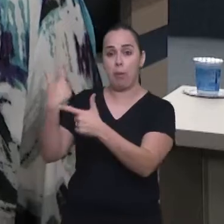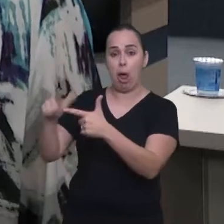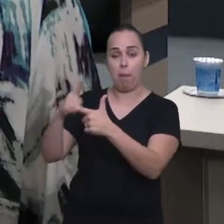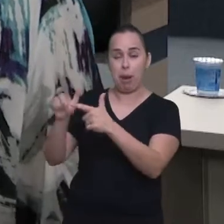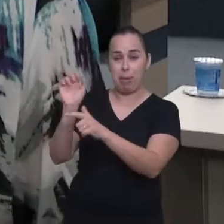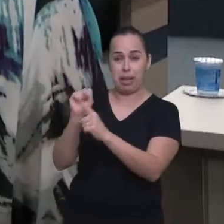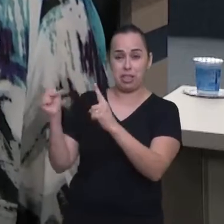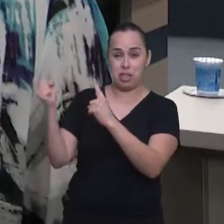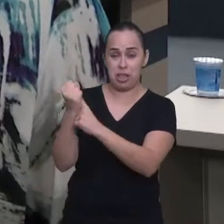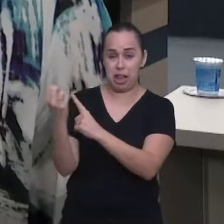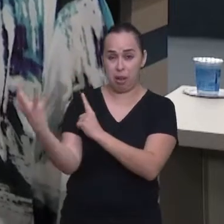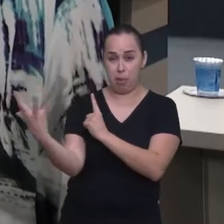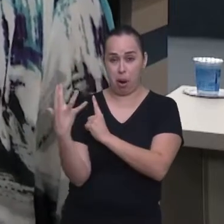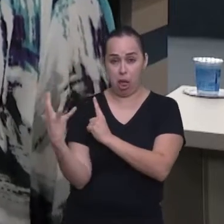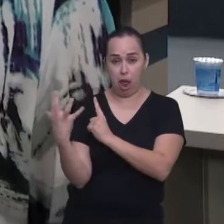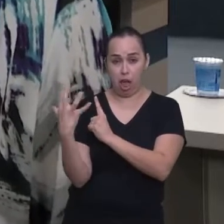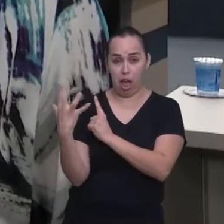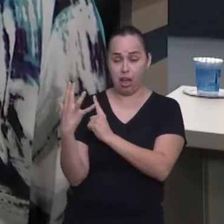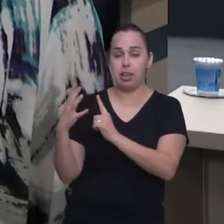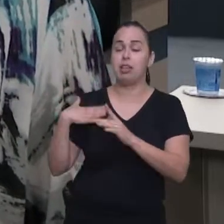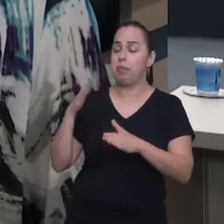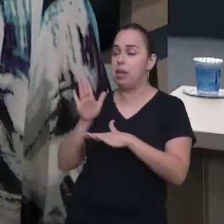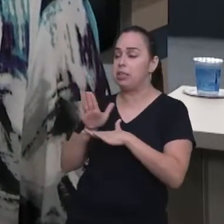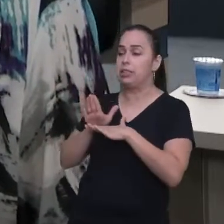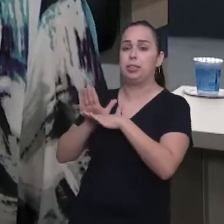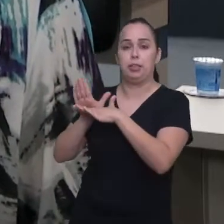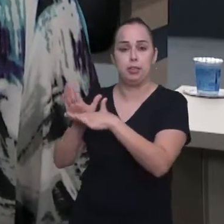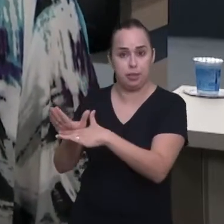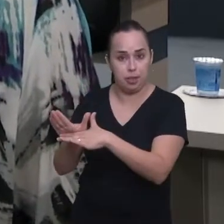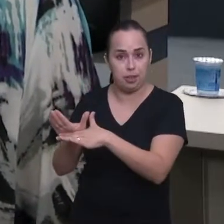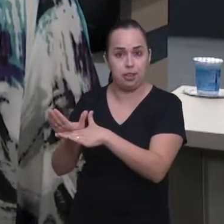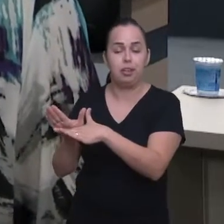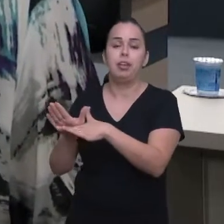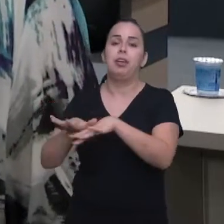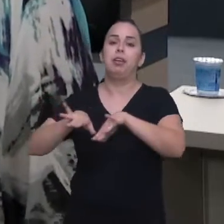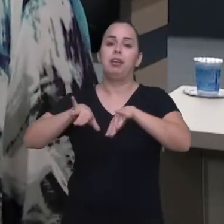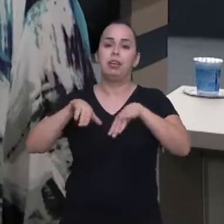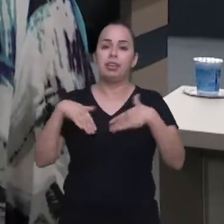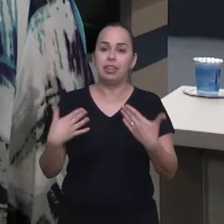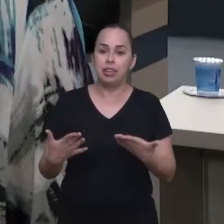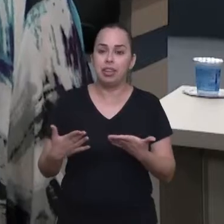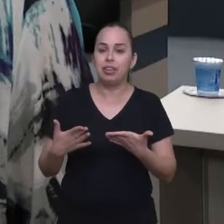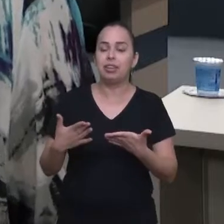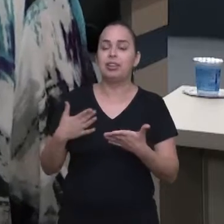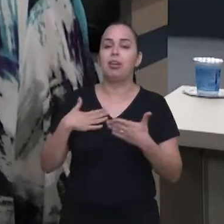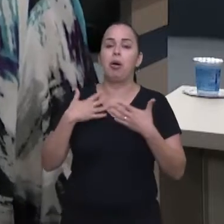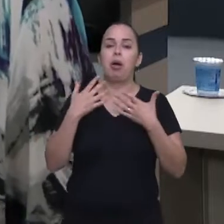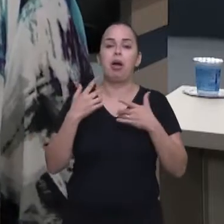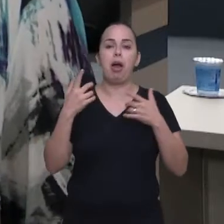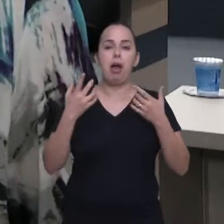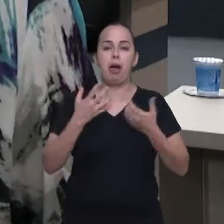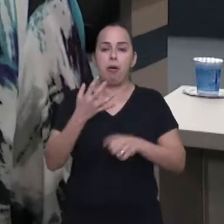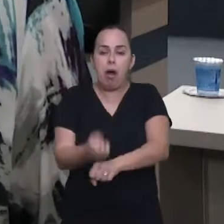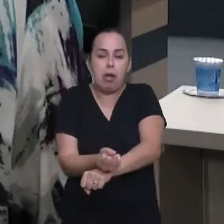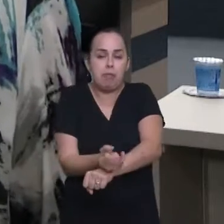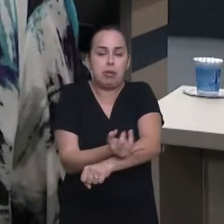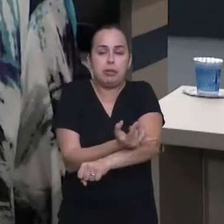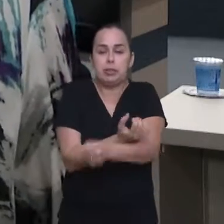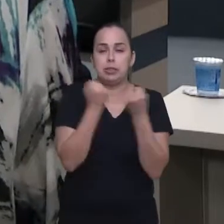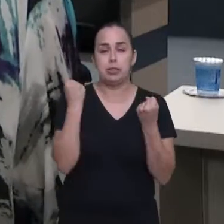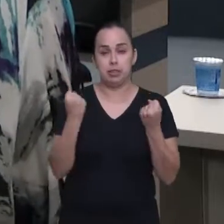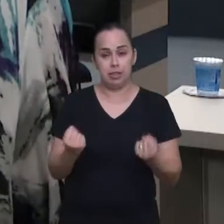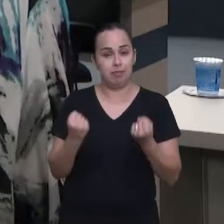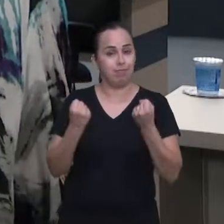está estressada, ainda eles têm que interferir nesses conflitos, com uma carga emocional nem